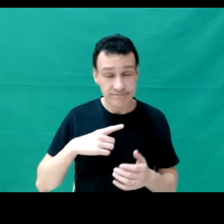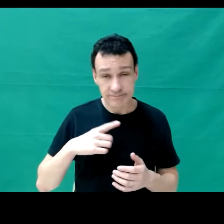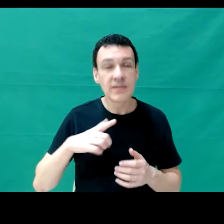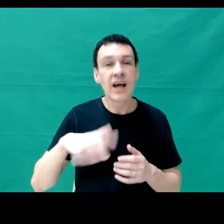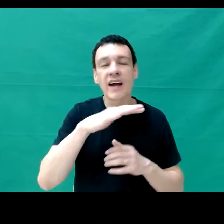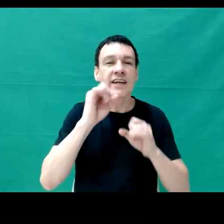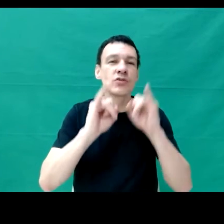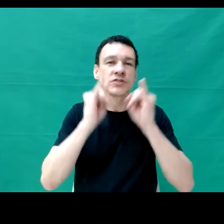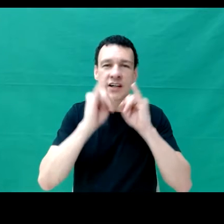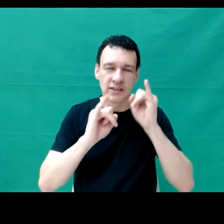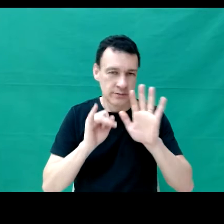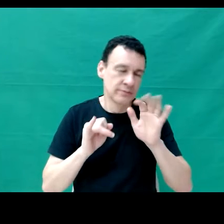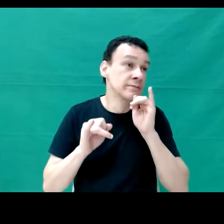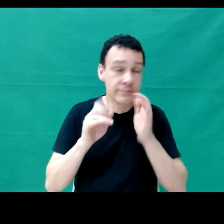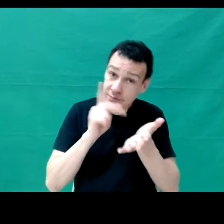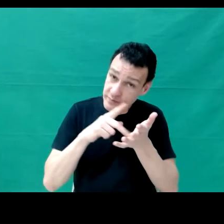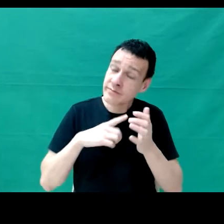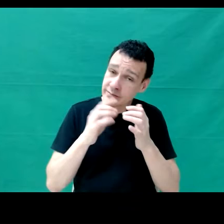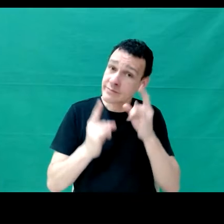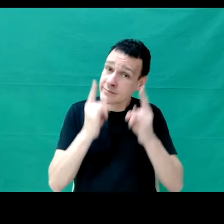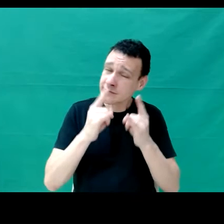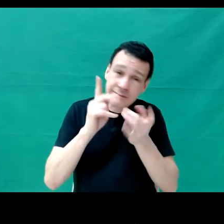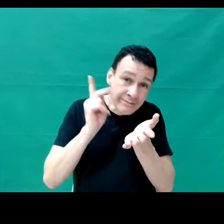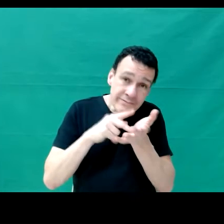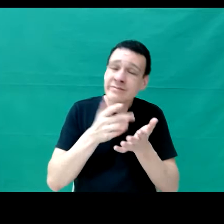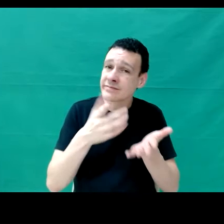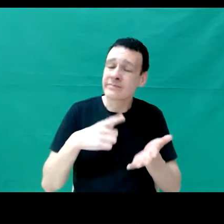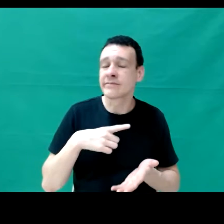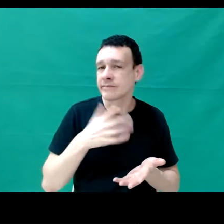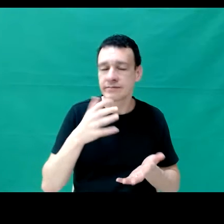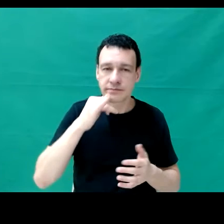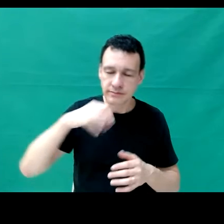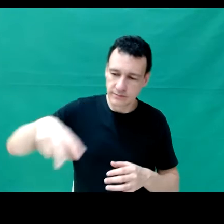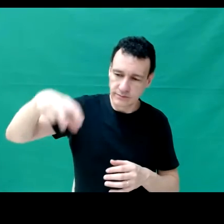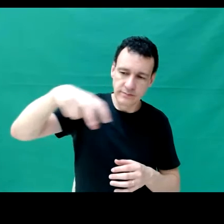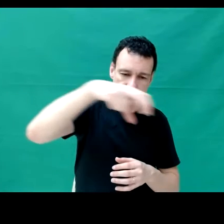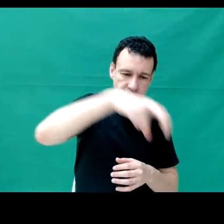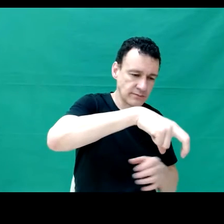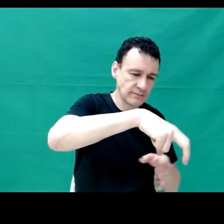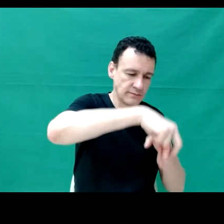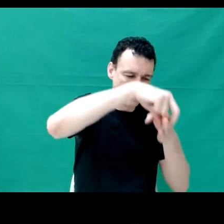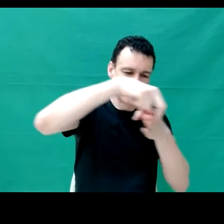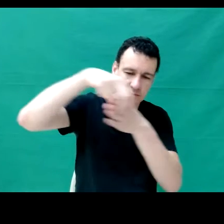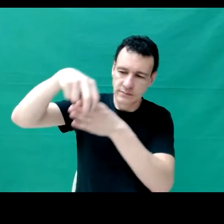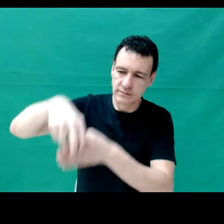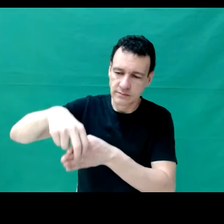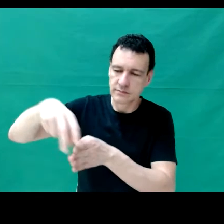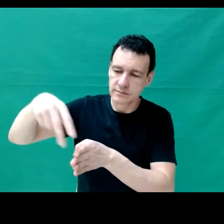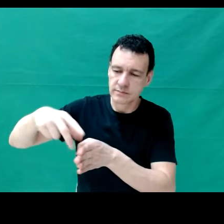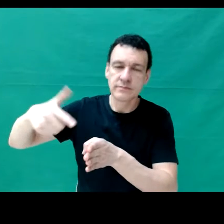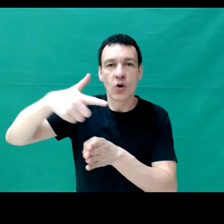de robôs físicos, né, que são robôs que vão construir automóveis, que vão construir